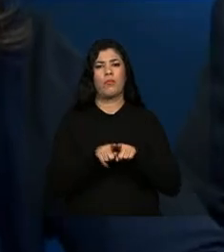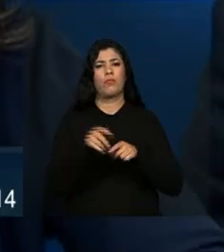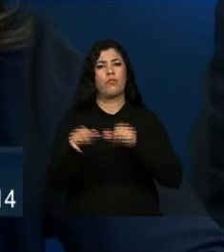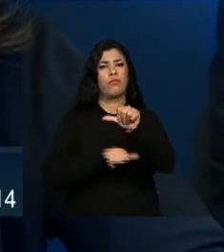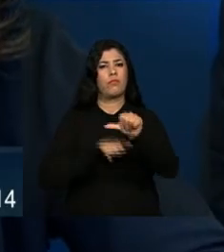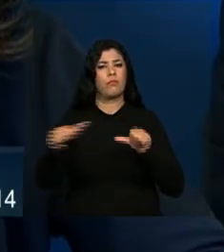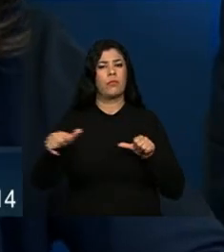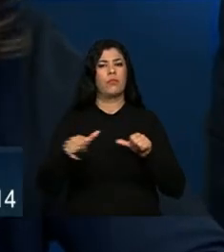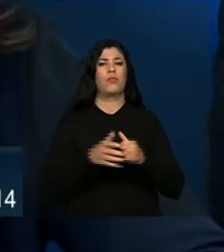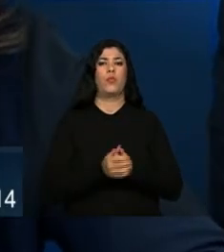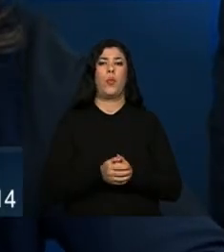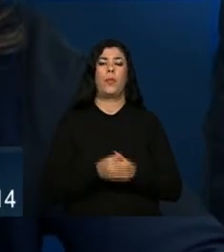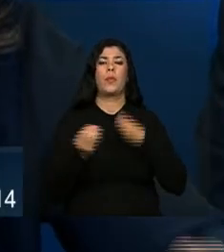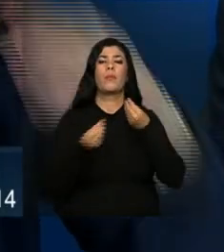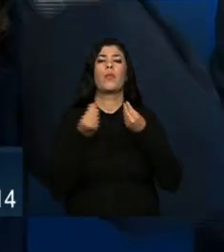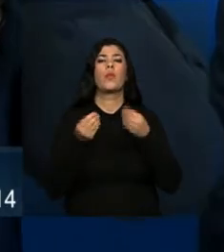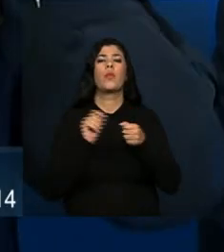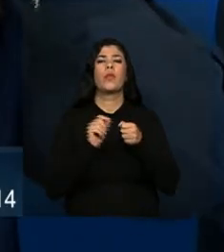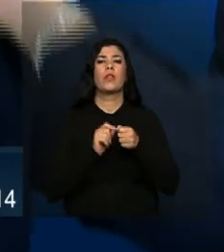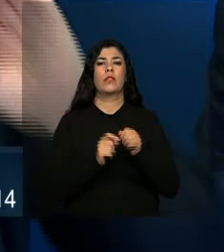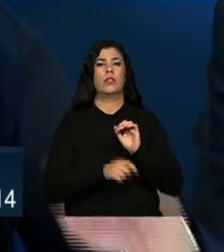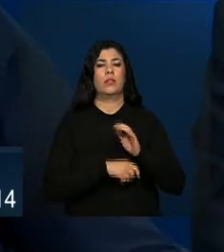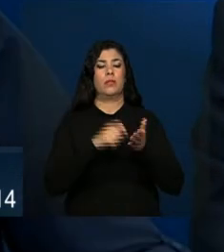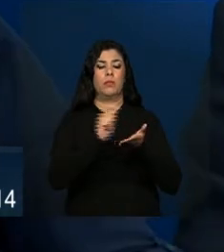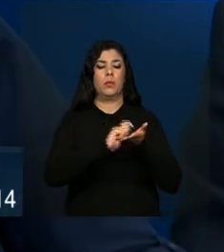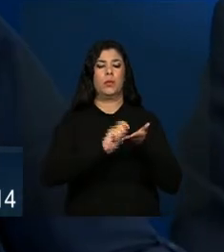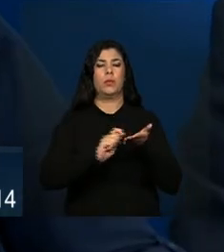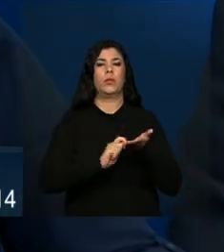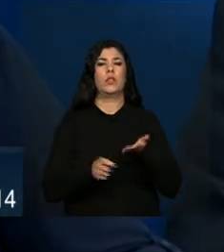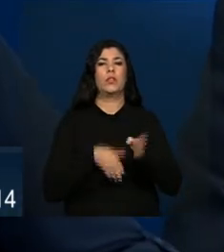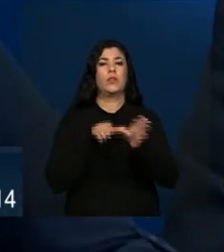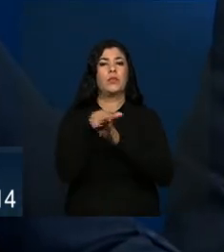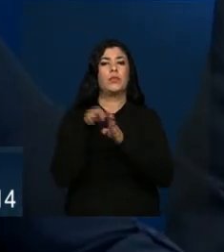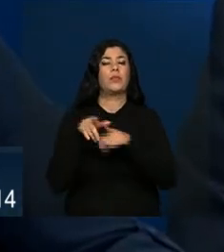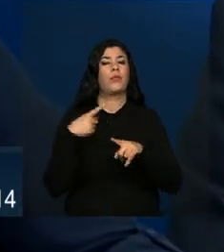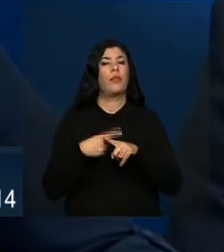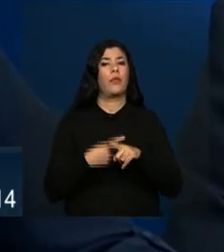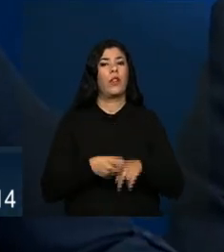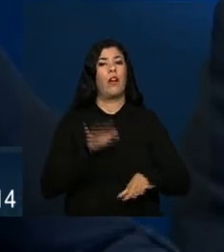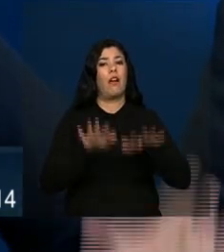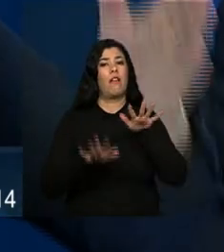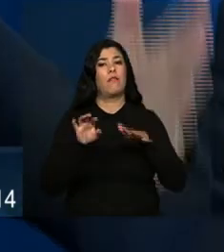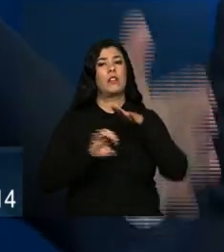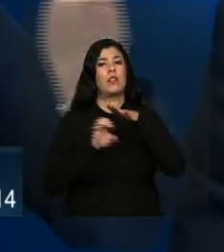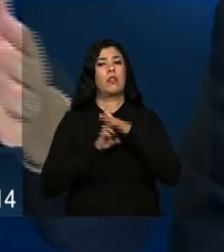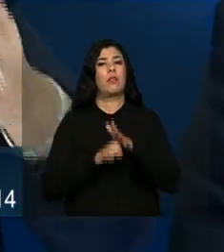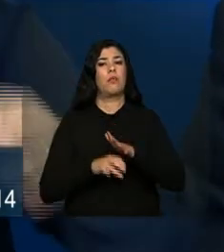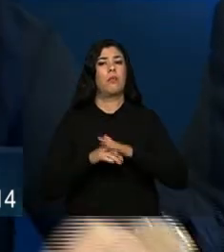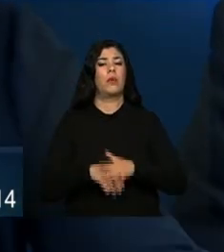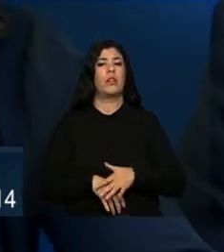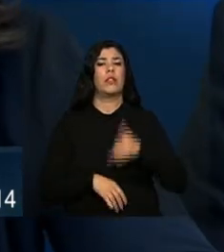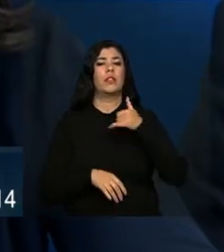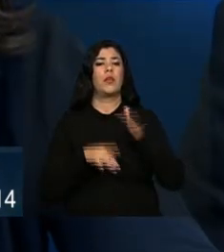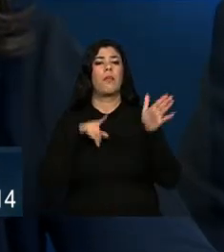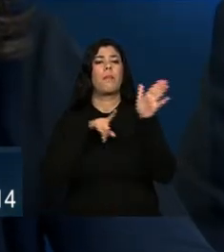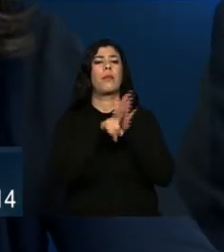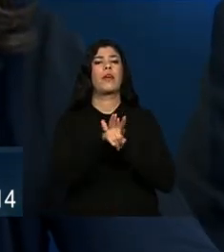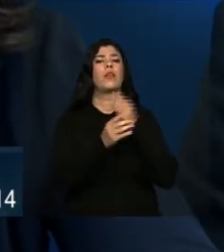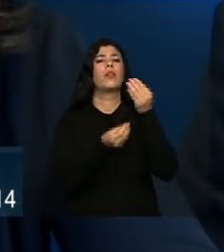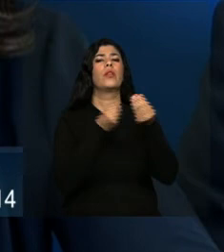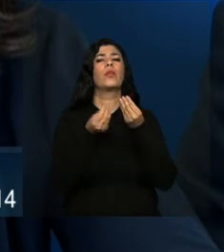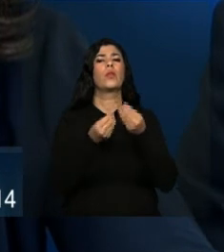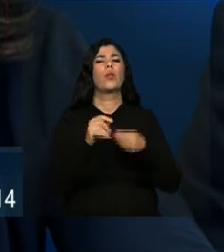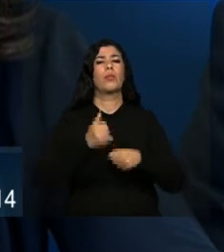um guia prático sem importante porque não raras vezes as empresas nos perguntavam qual era o melhor procedimento